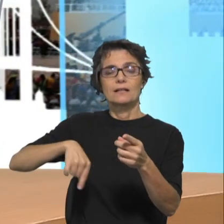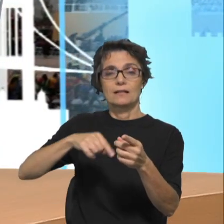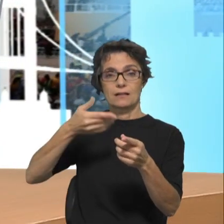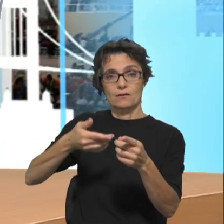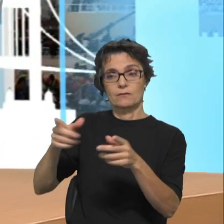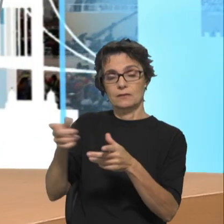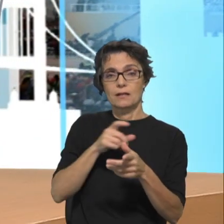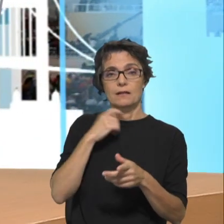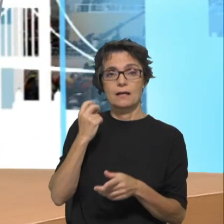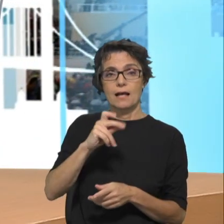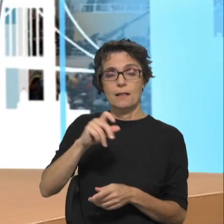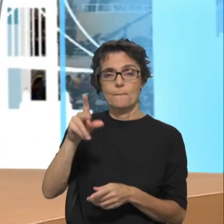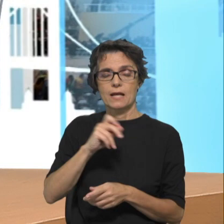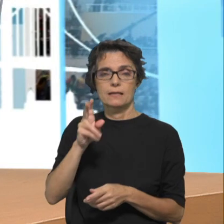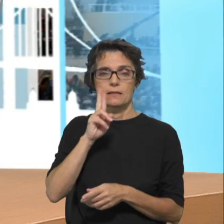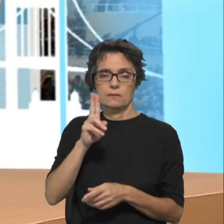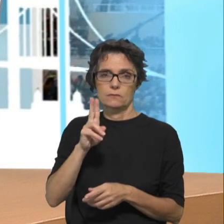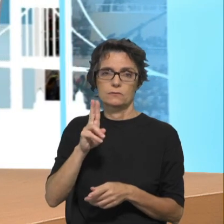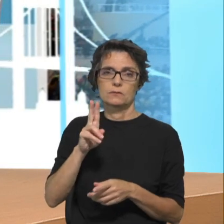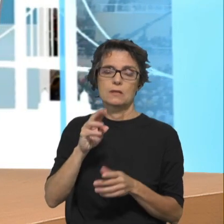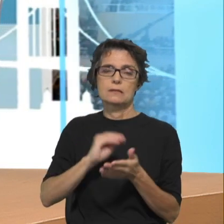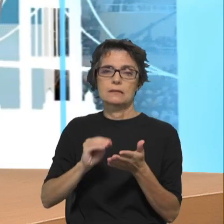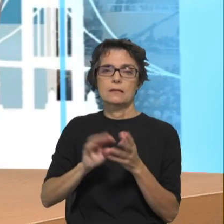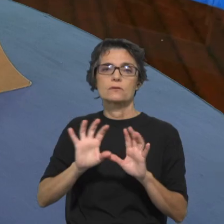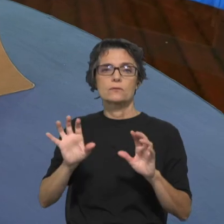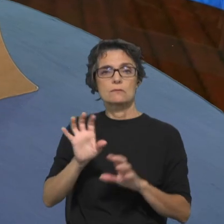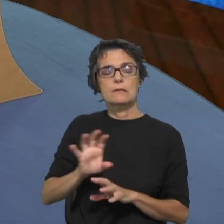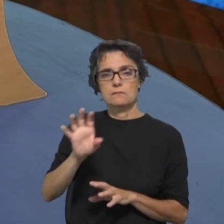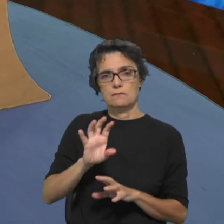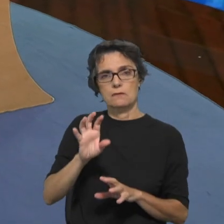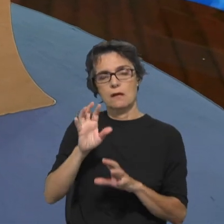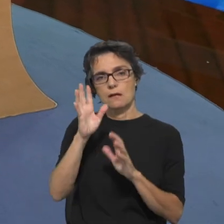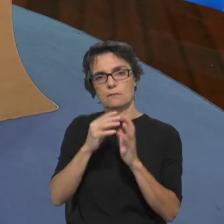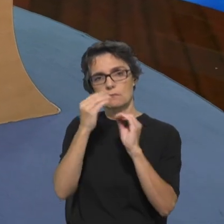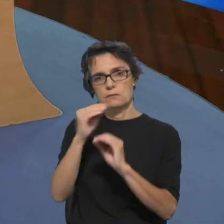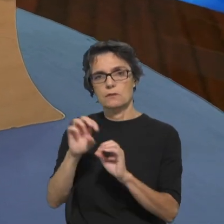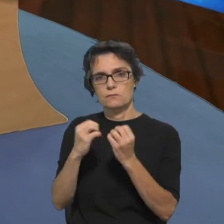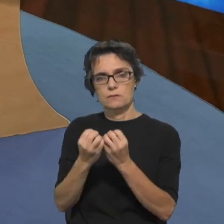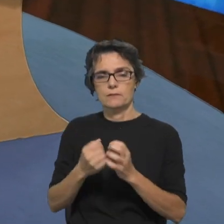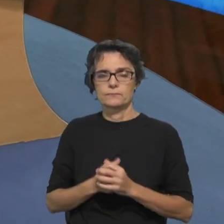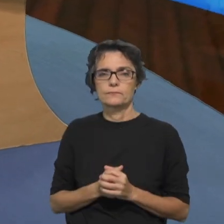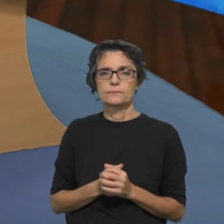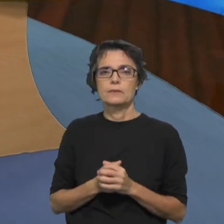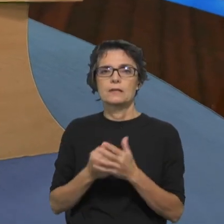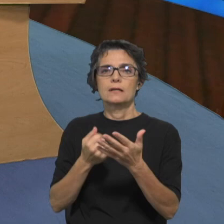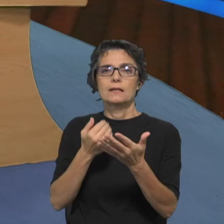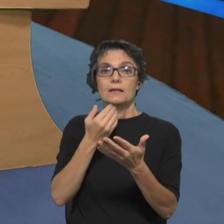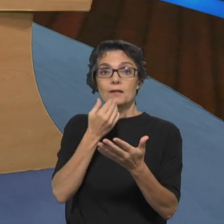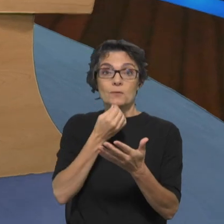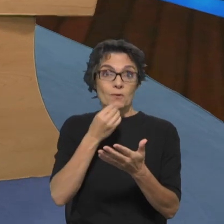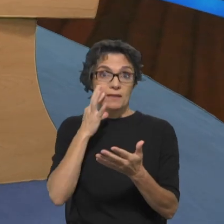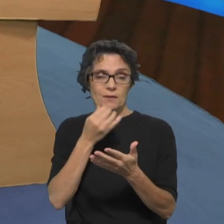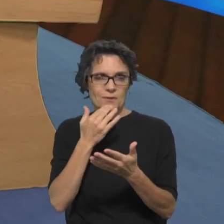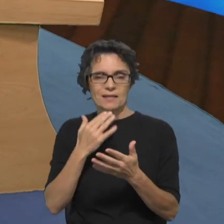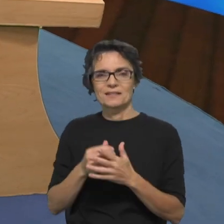Nacional da Pastoral Social. Padre José Manuel Pereira de Almeida, o cartaz, muito boa tarde, antes de mais. Boa tarde. Obrigado por estar